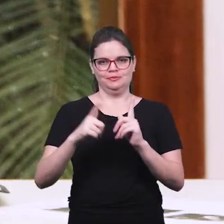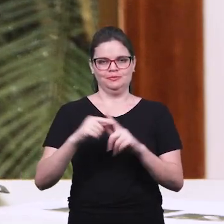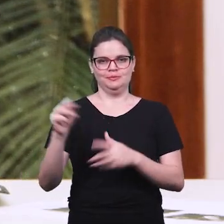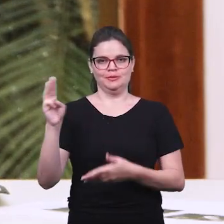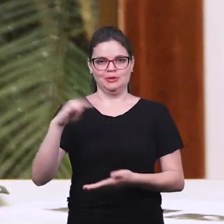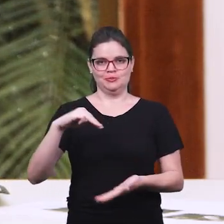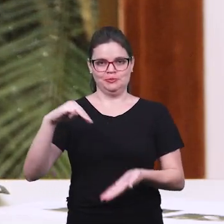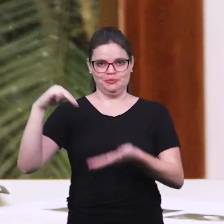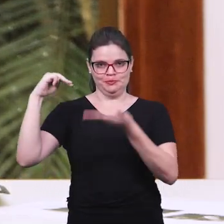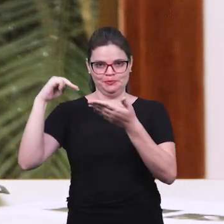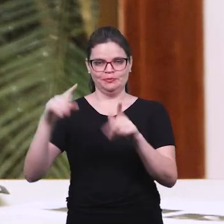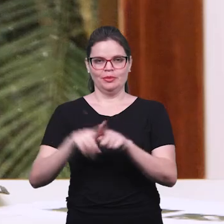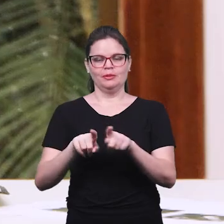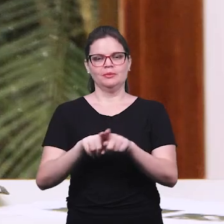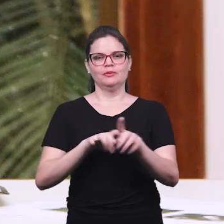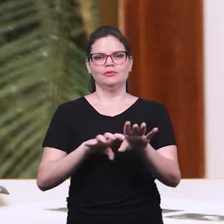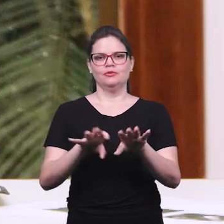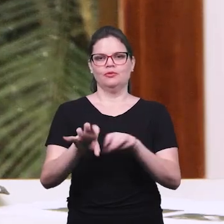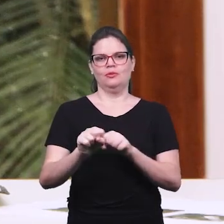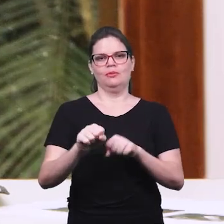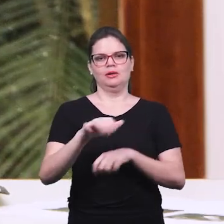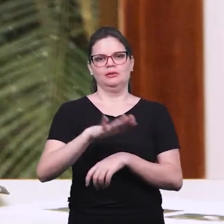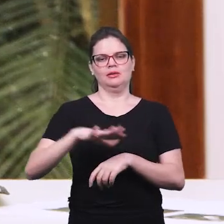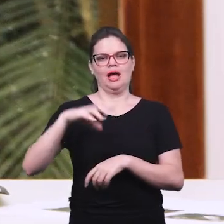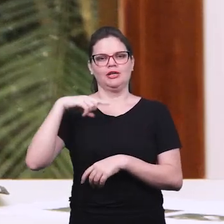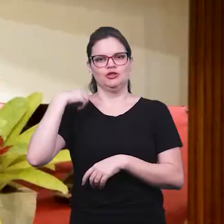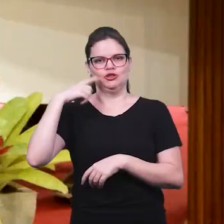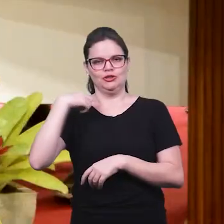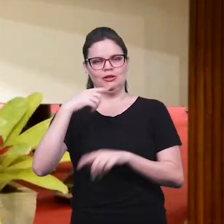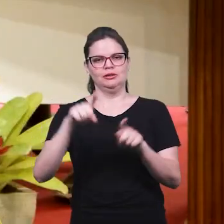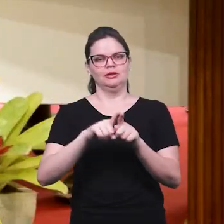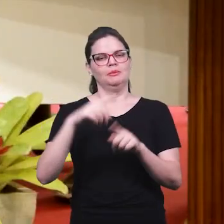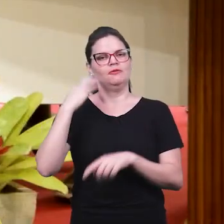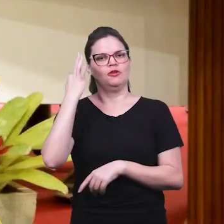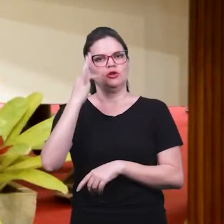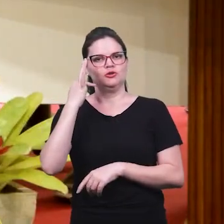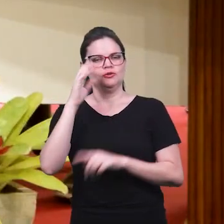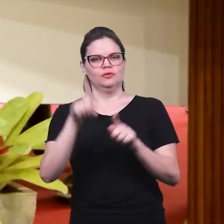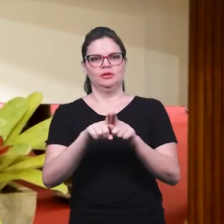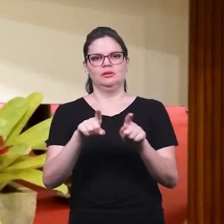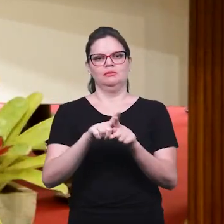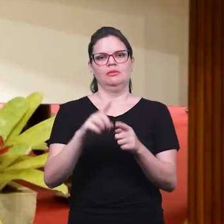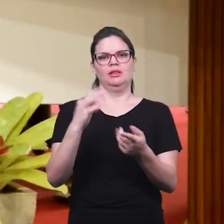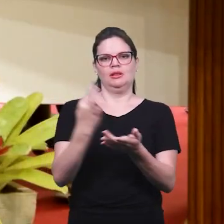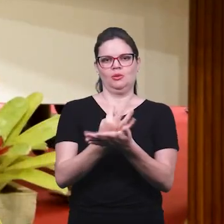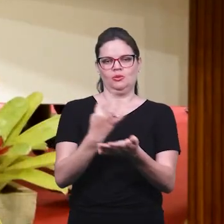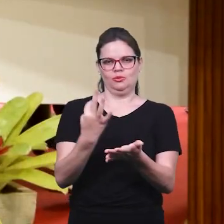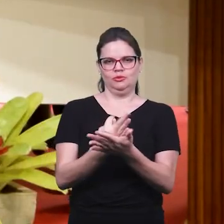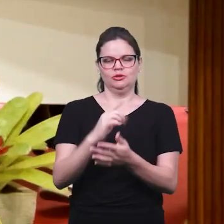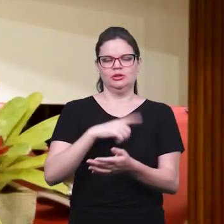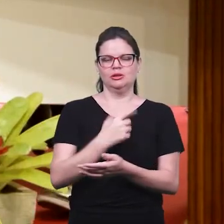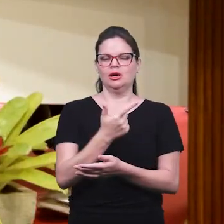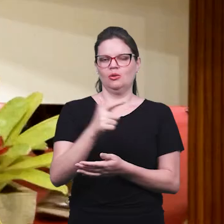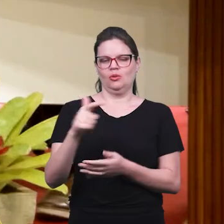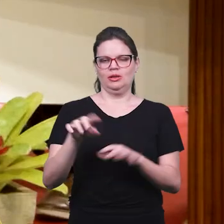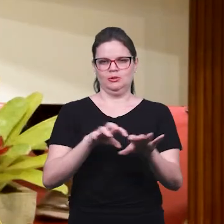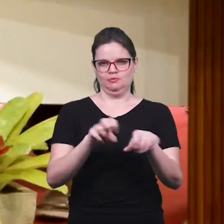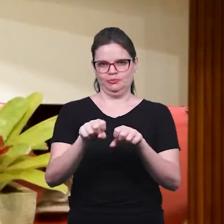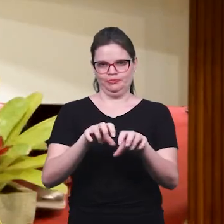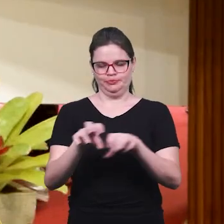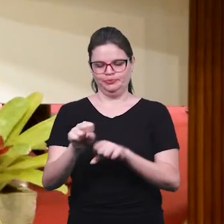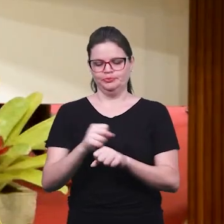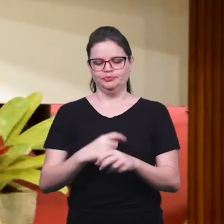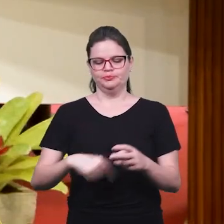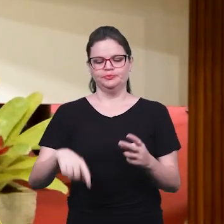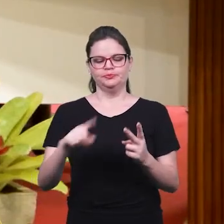Maranata, bacharel em Direito, Filosofia e Teologia e tem outros títulos. E